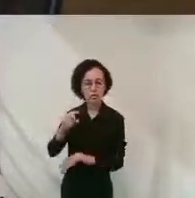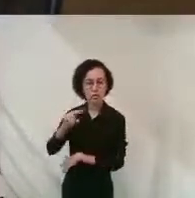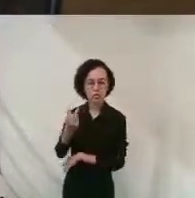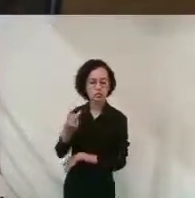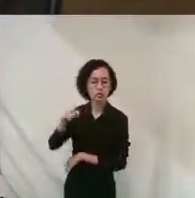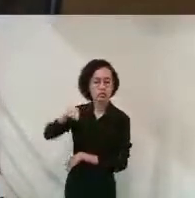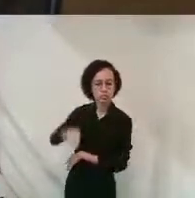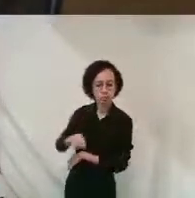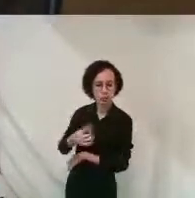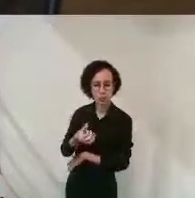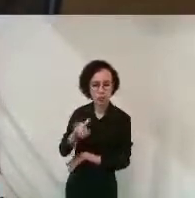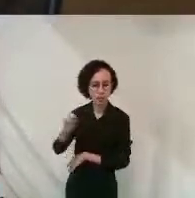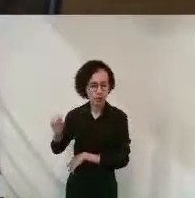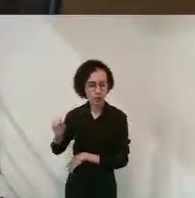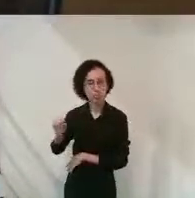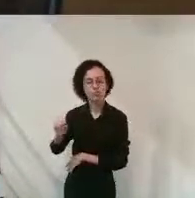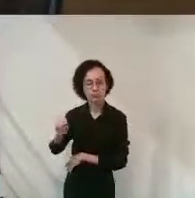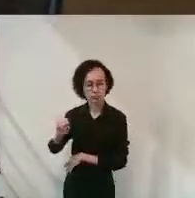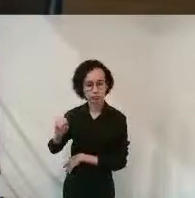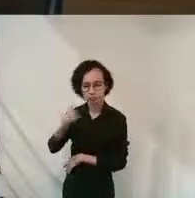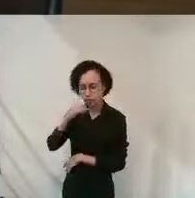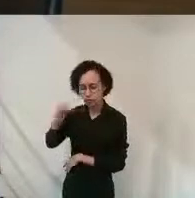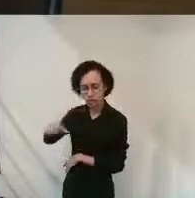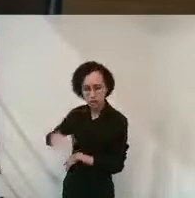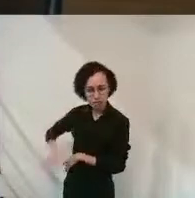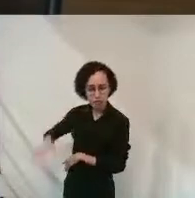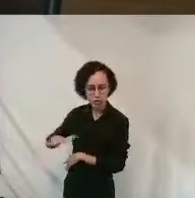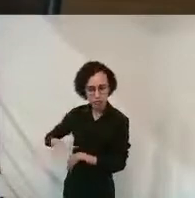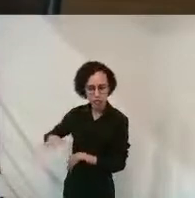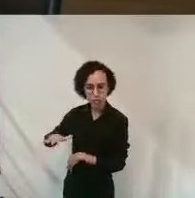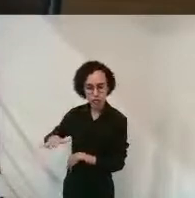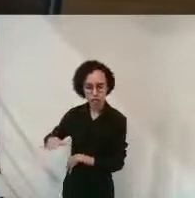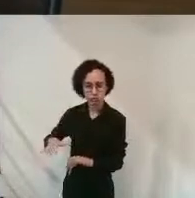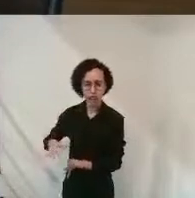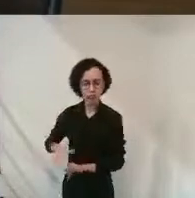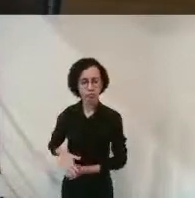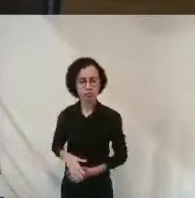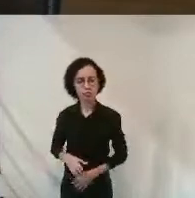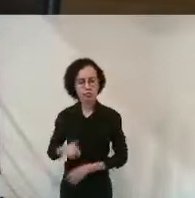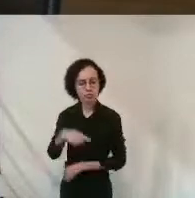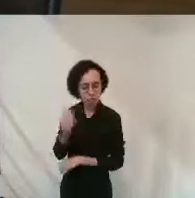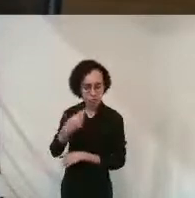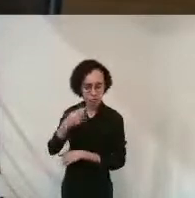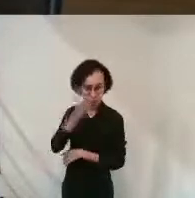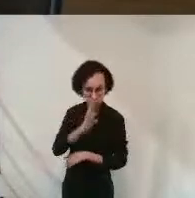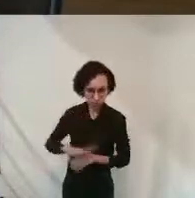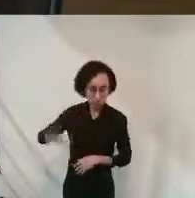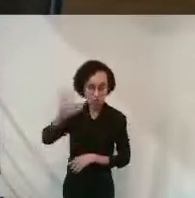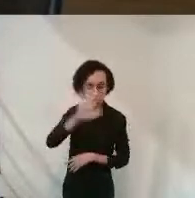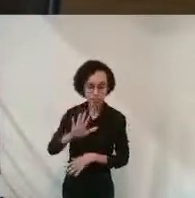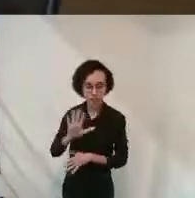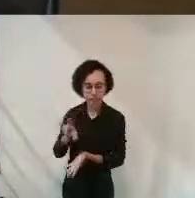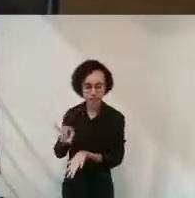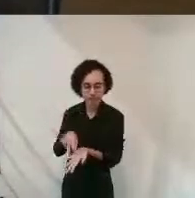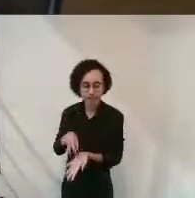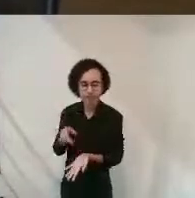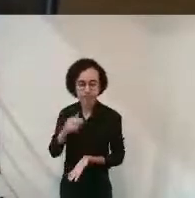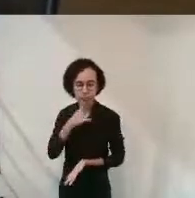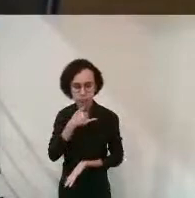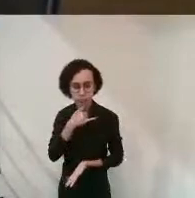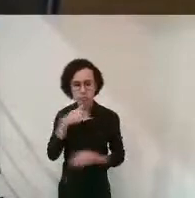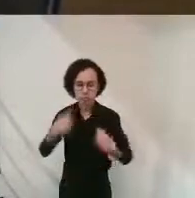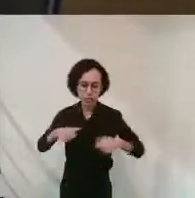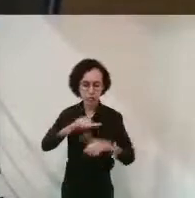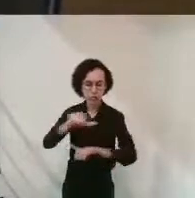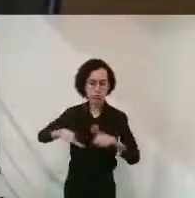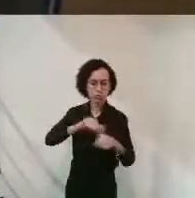lixões, 2.600 lixões ativos no nosso país. É uma realidade muito triste que precisa ser modificada, ser